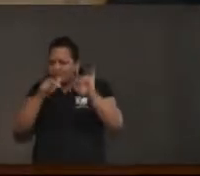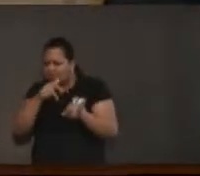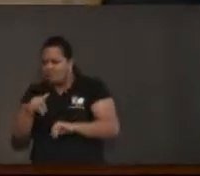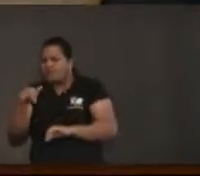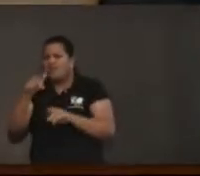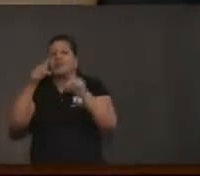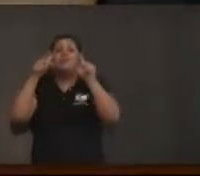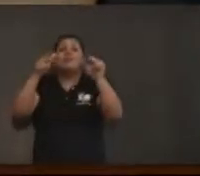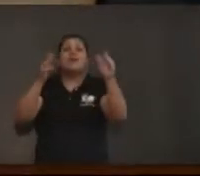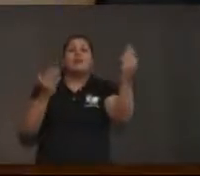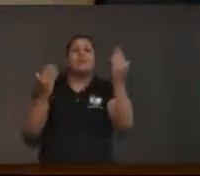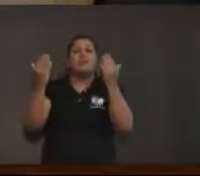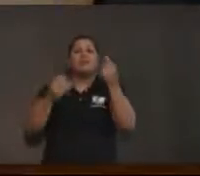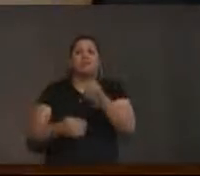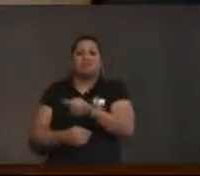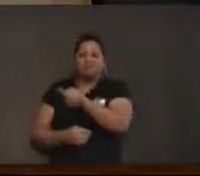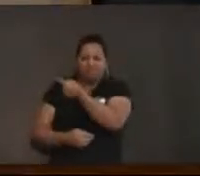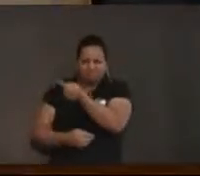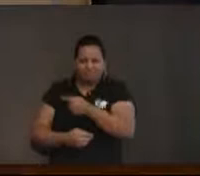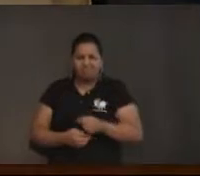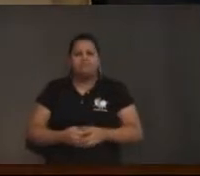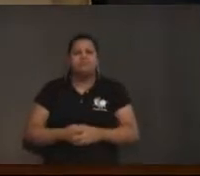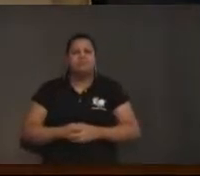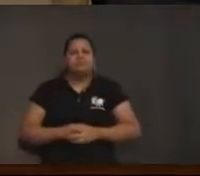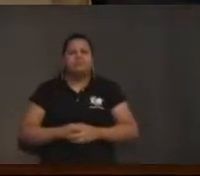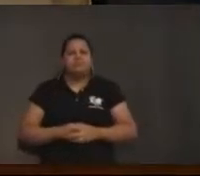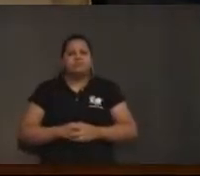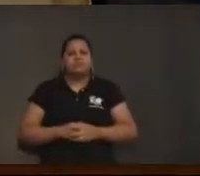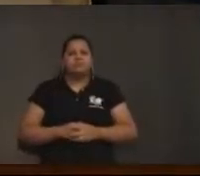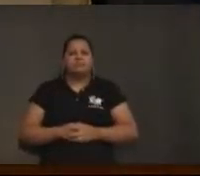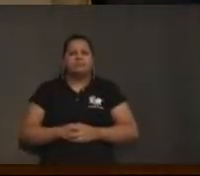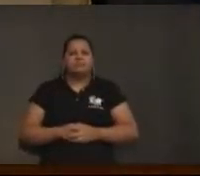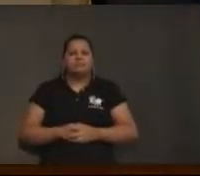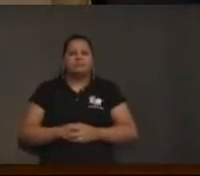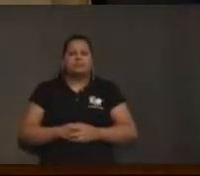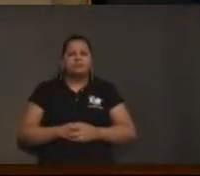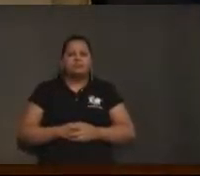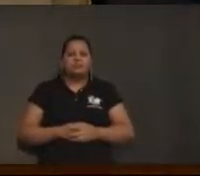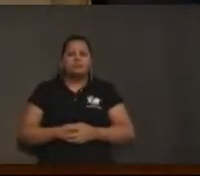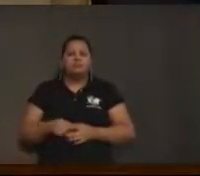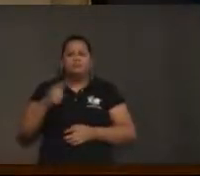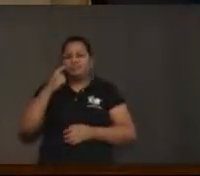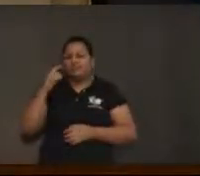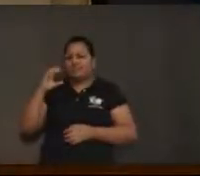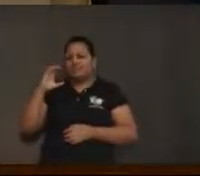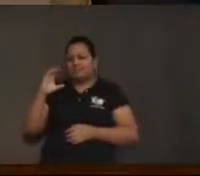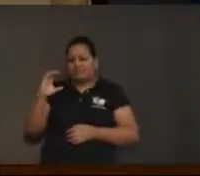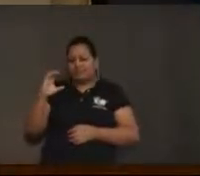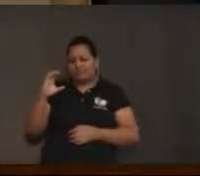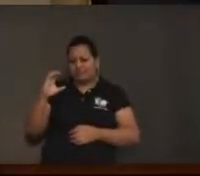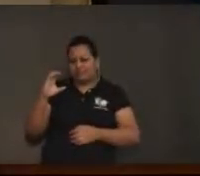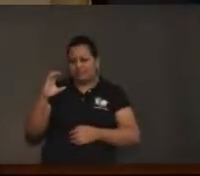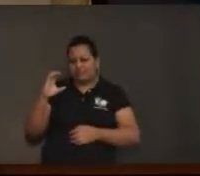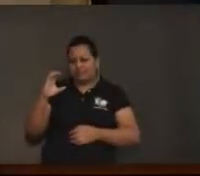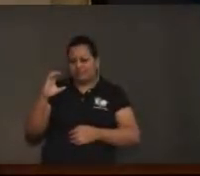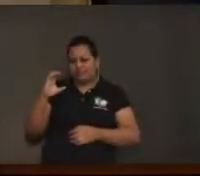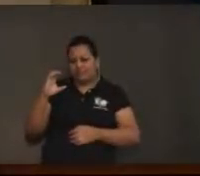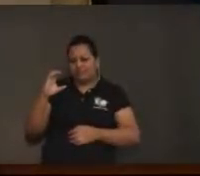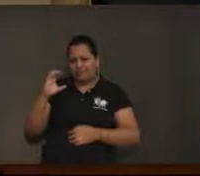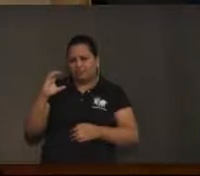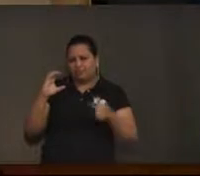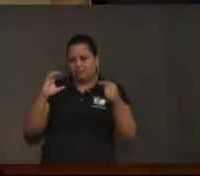problema então aqui tá o passo da montanha esses e Zinho pessoal é onde você vai